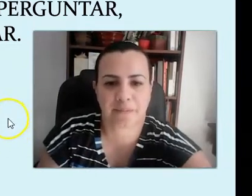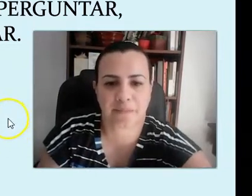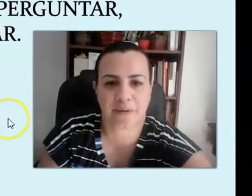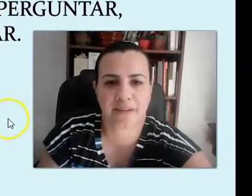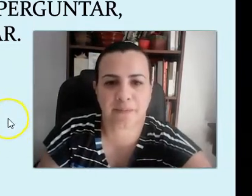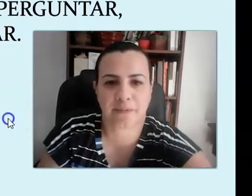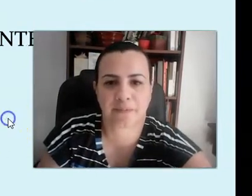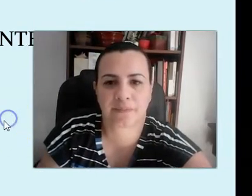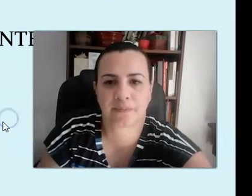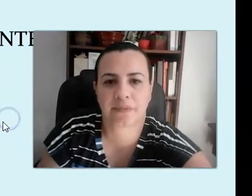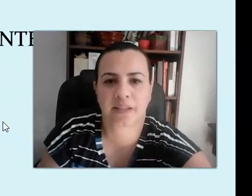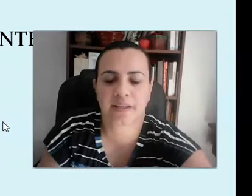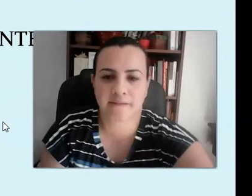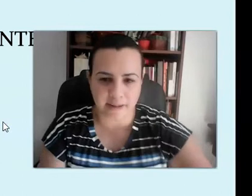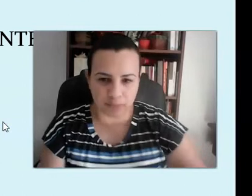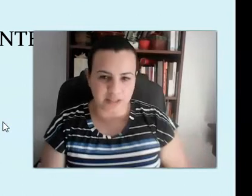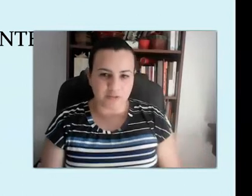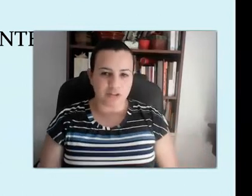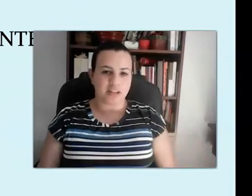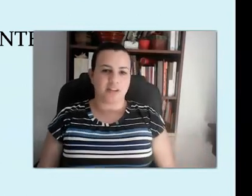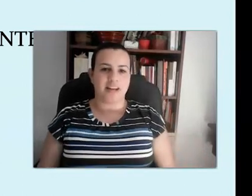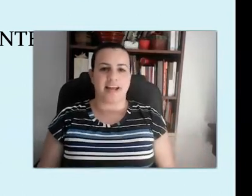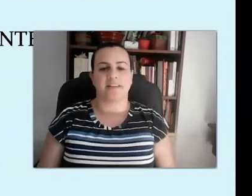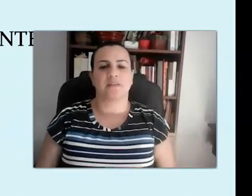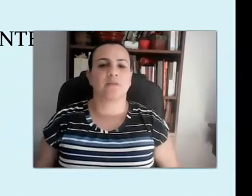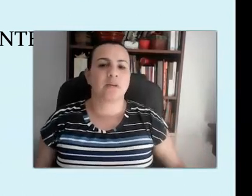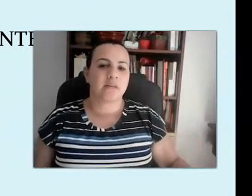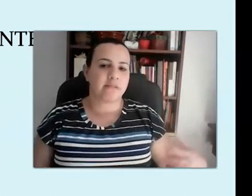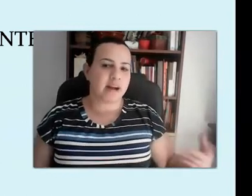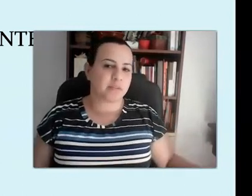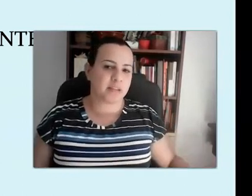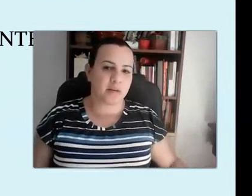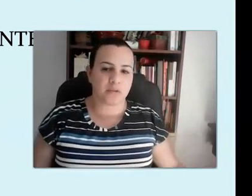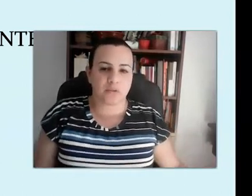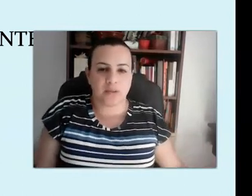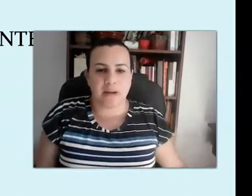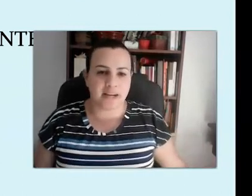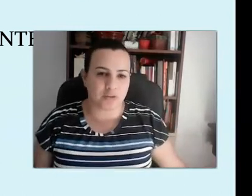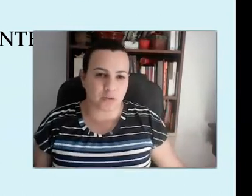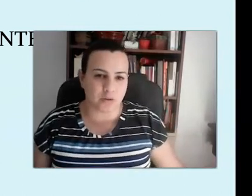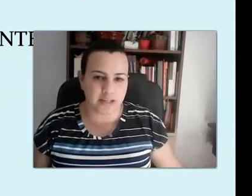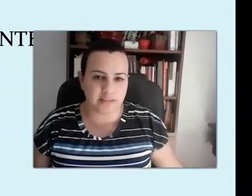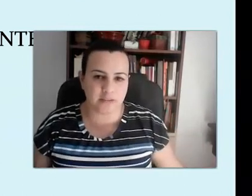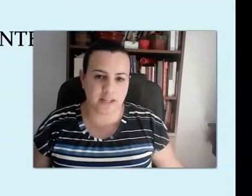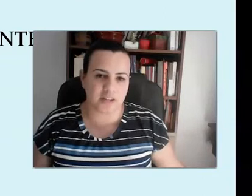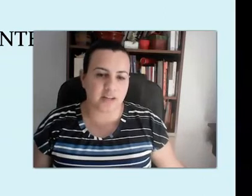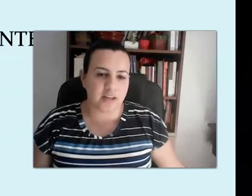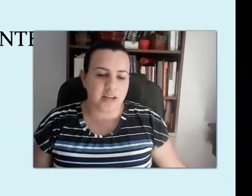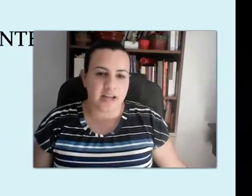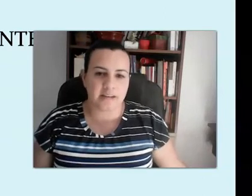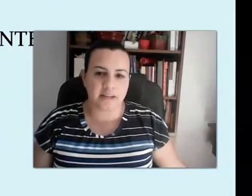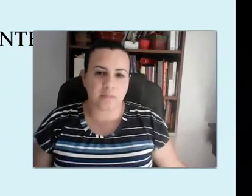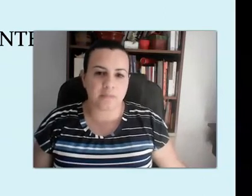Então, vamos para o próximo. Verbos não direcionais. Então, são verbos que não possuem marca de concordância, ou